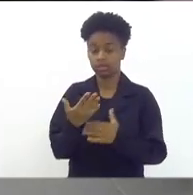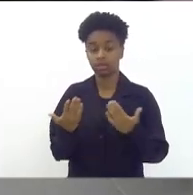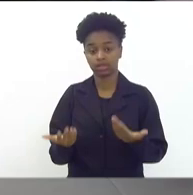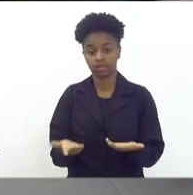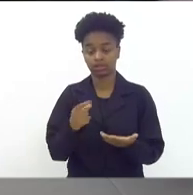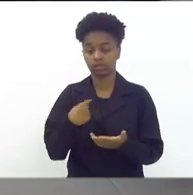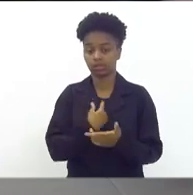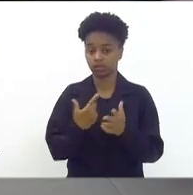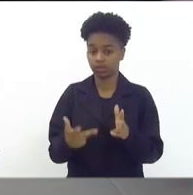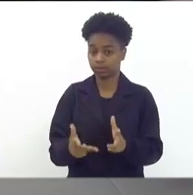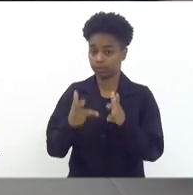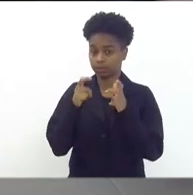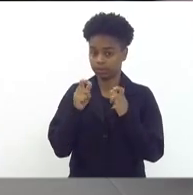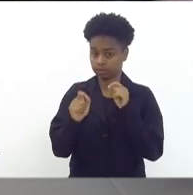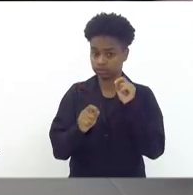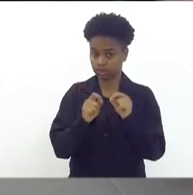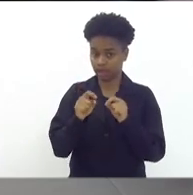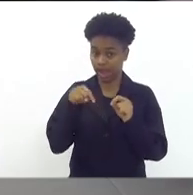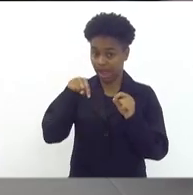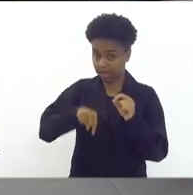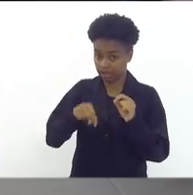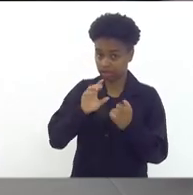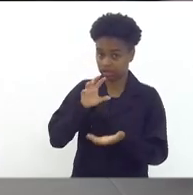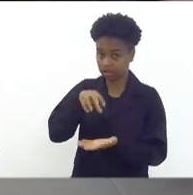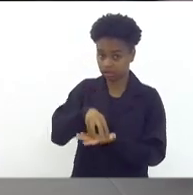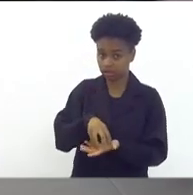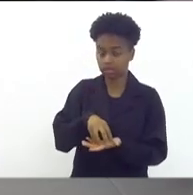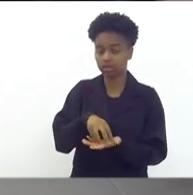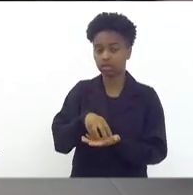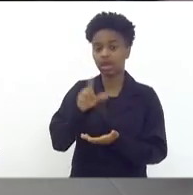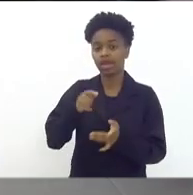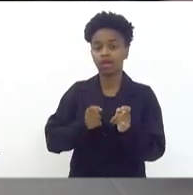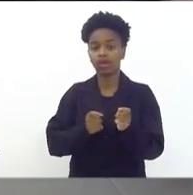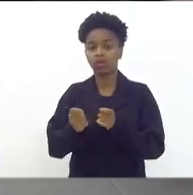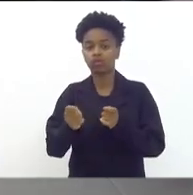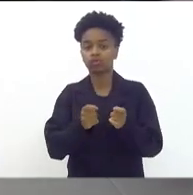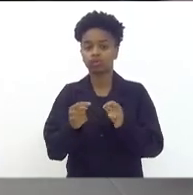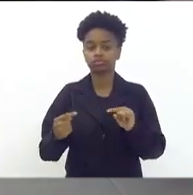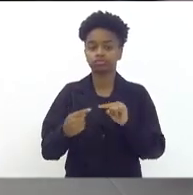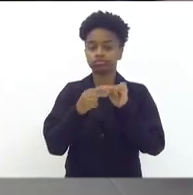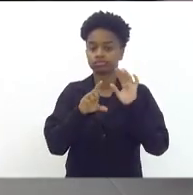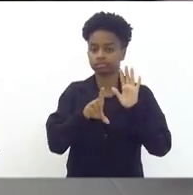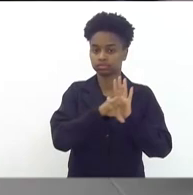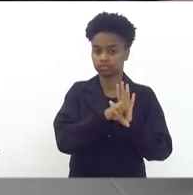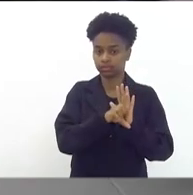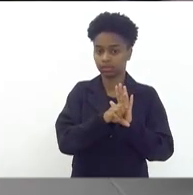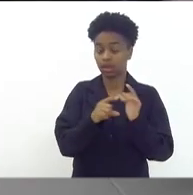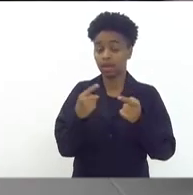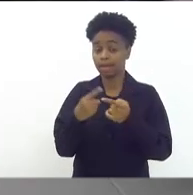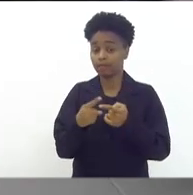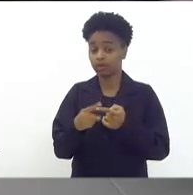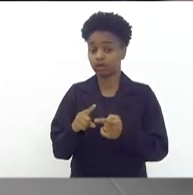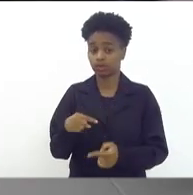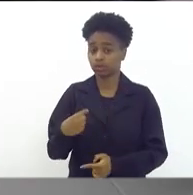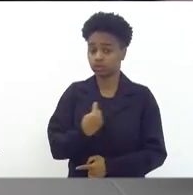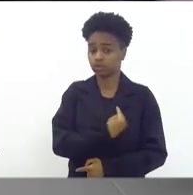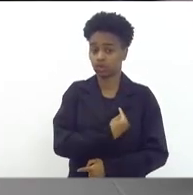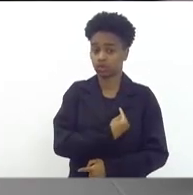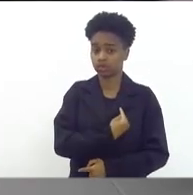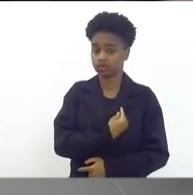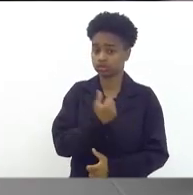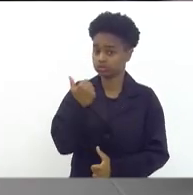verifica na agência é o controle da legalidade a gente não não está